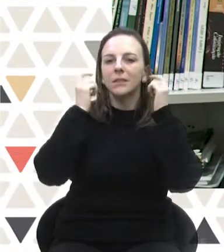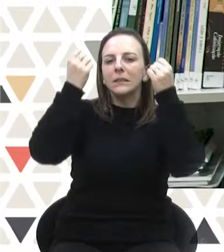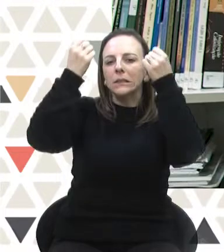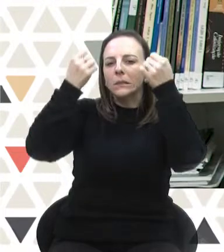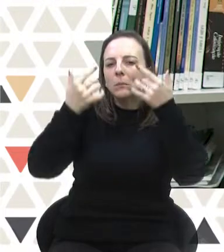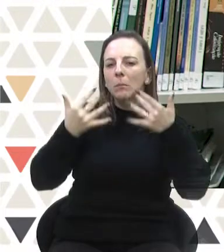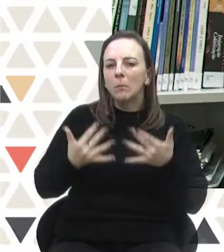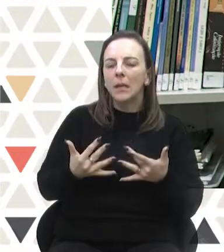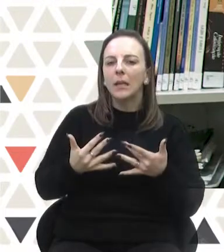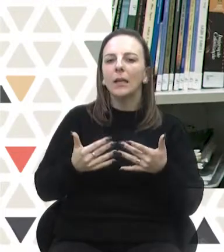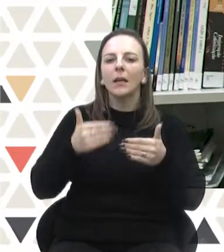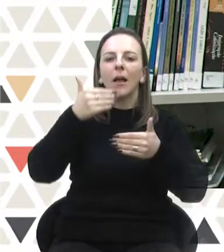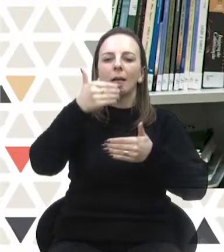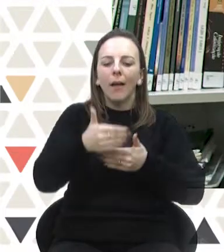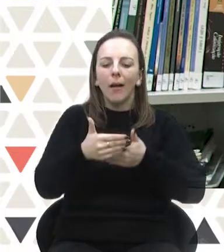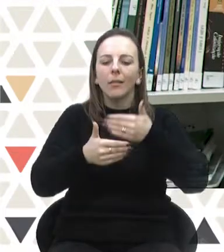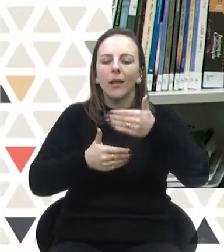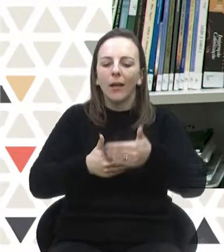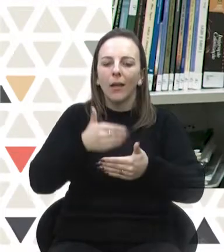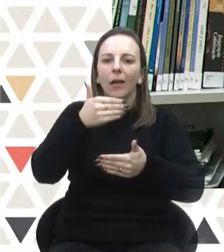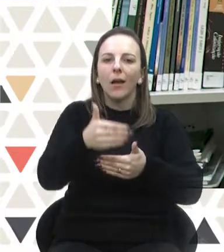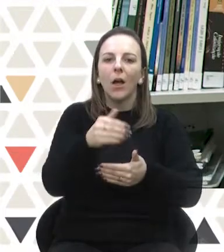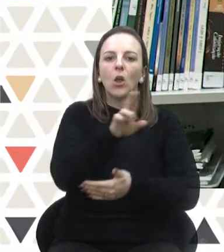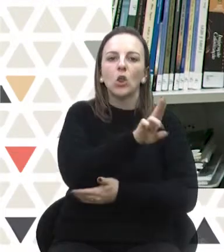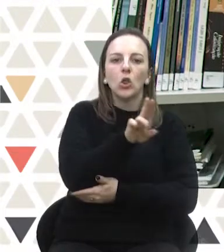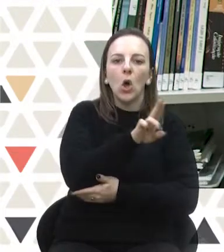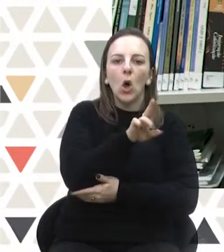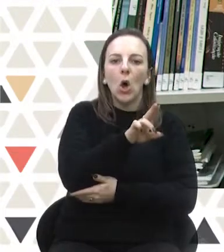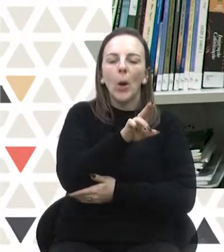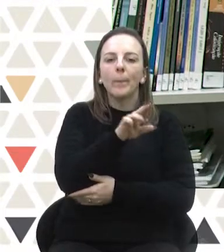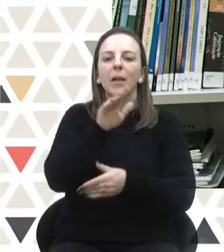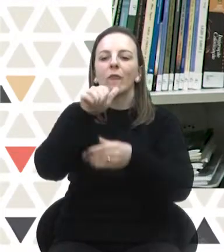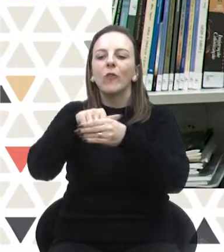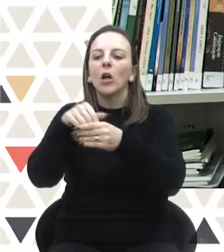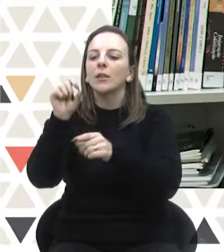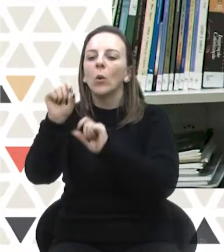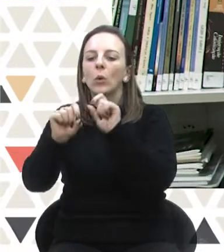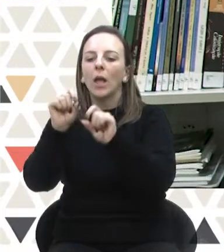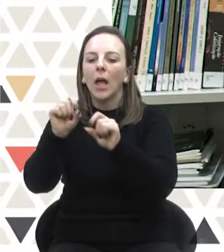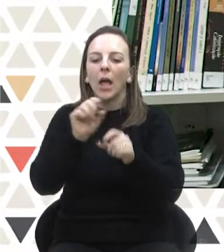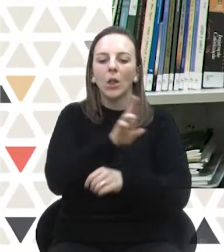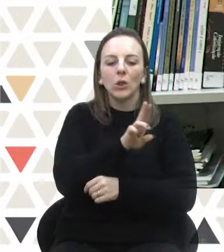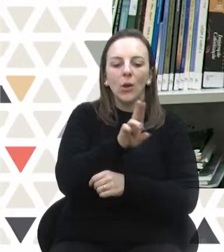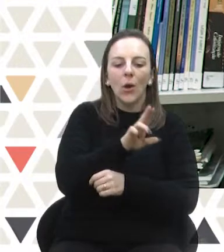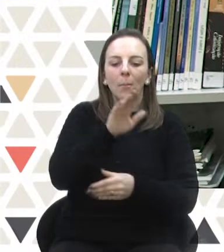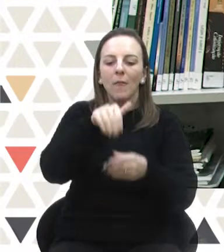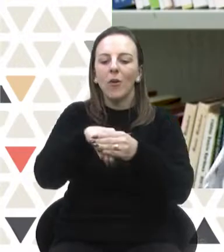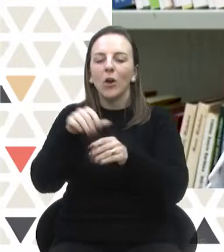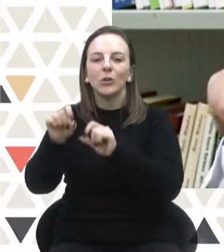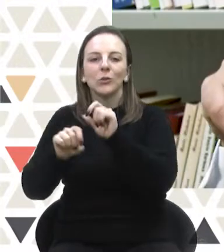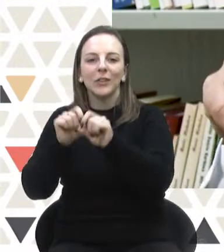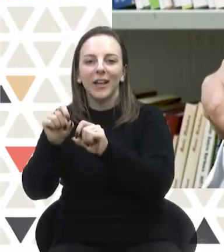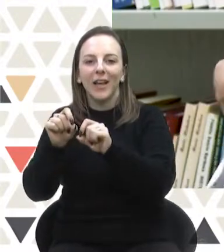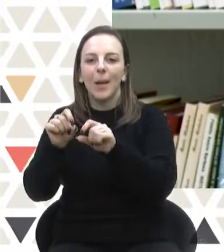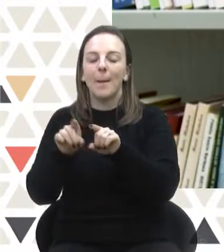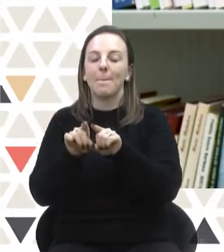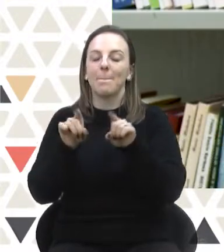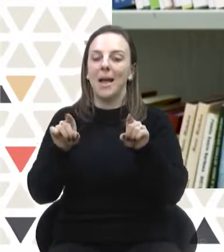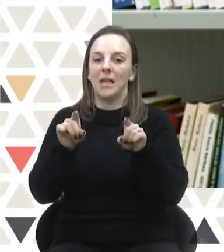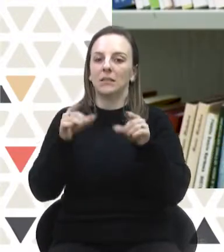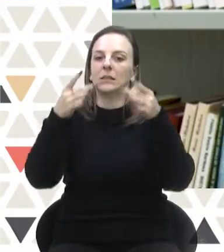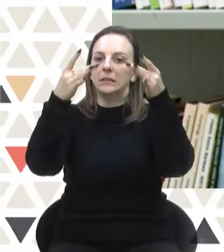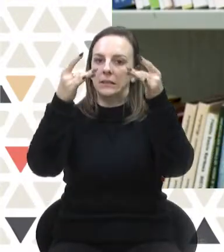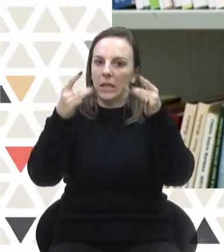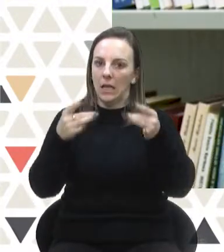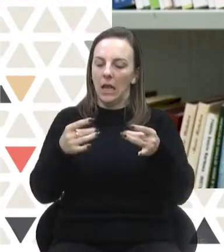está, inclusive dizendo o nome e o cargo do candidato em que ele está votando. Mas um detalhe, não